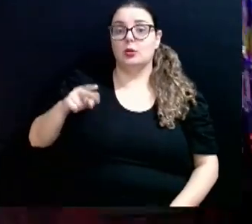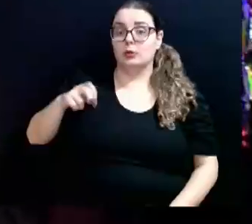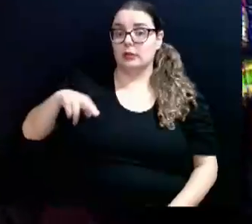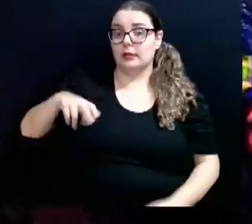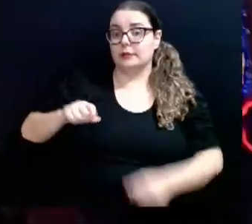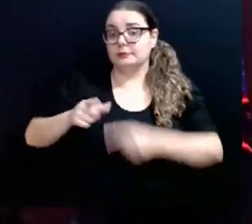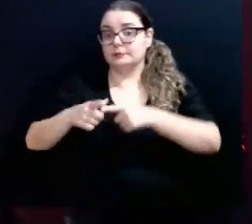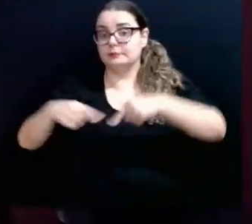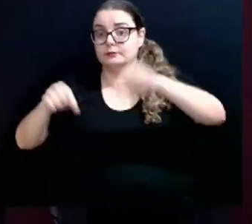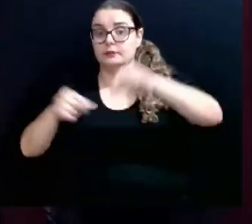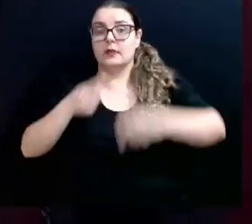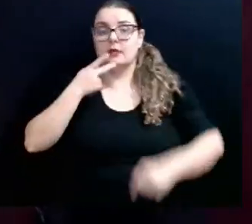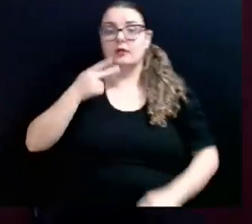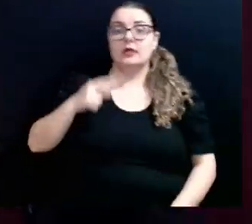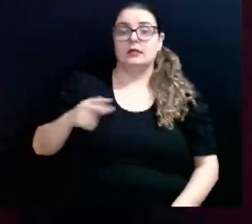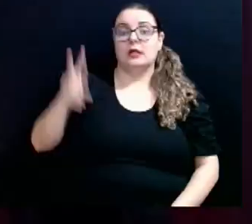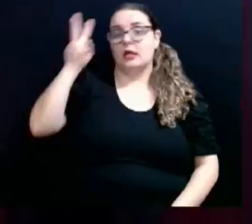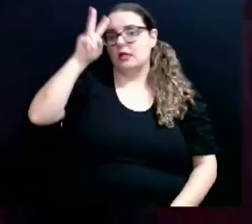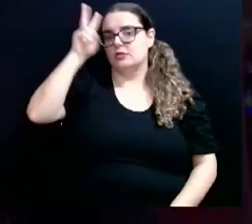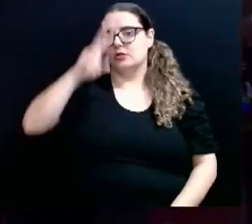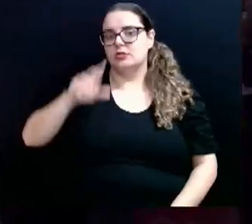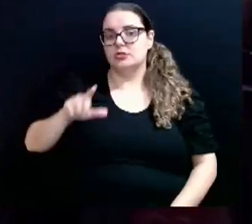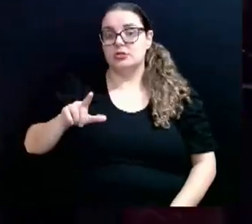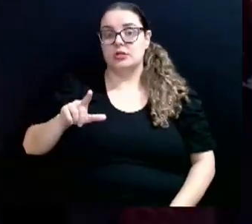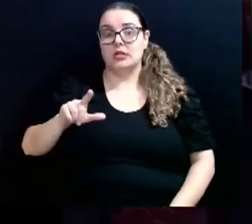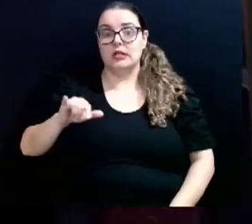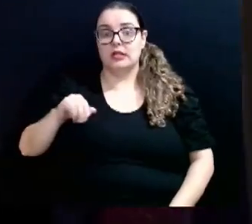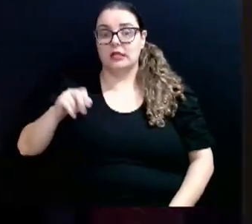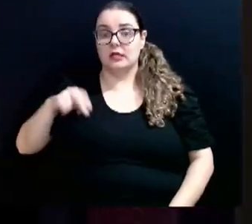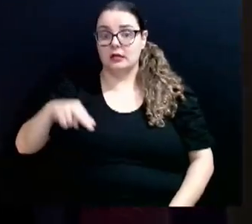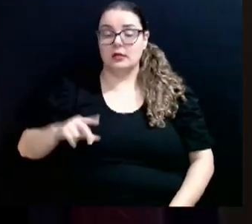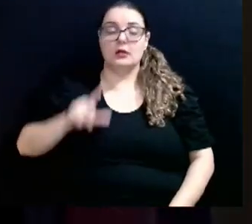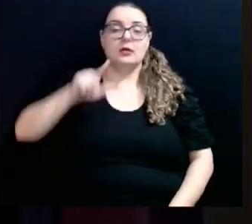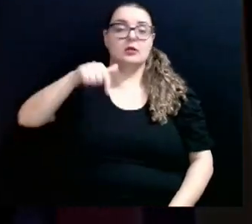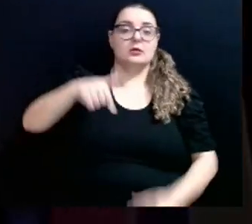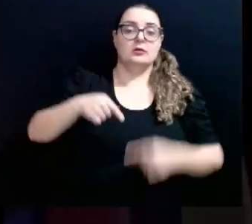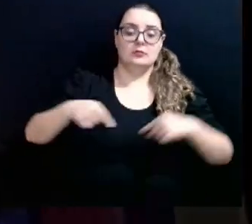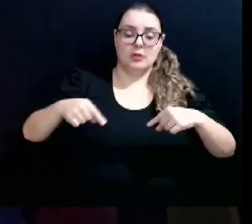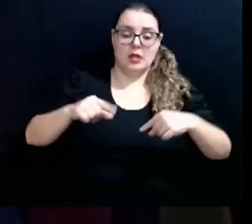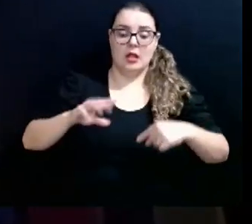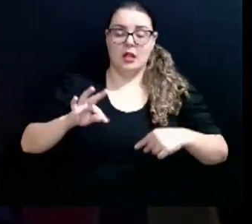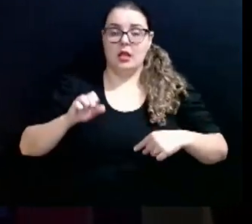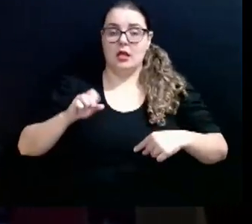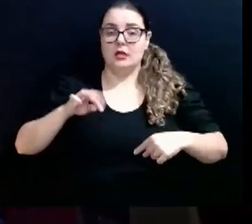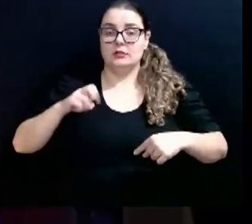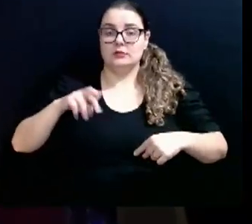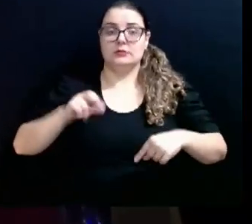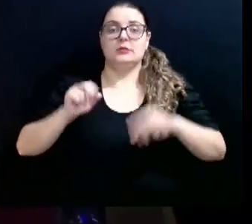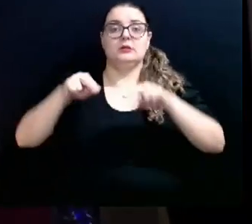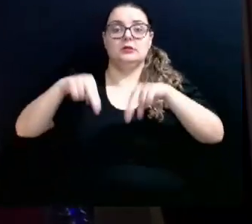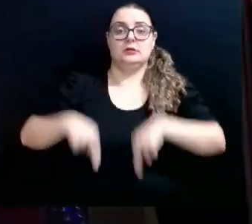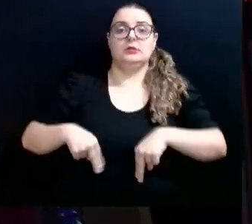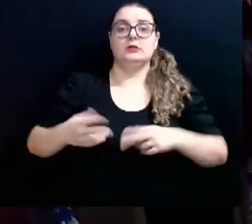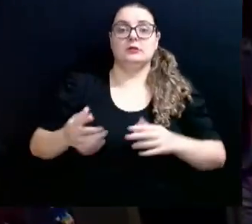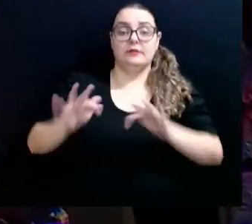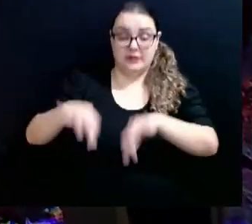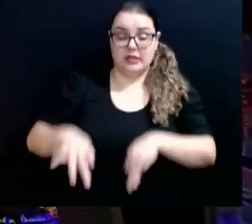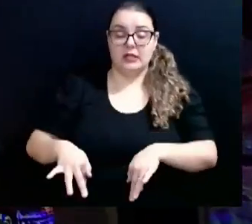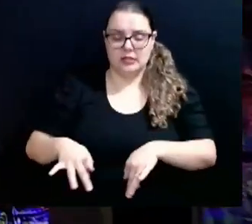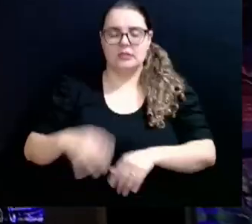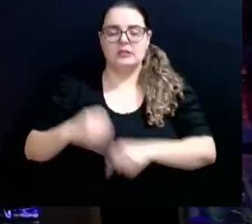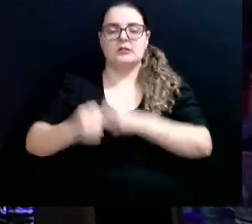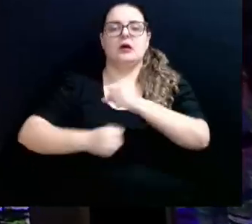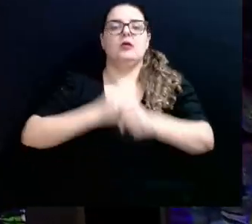Nian. Depois a gente tem a sala do Festival das Lanternas, que encerra o Ano Novo Lunar. É uma sala belíssima, uma